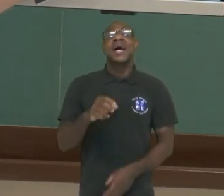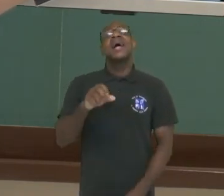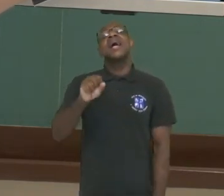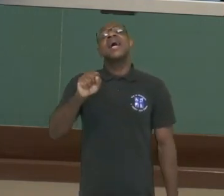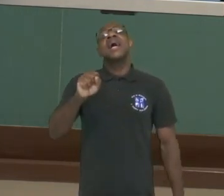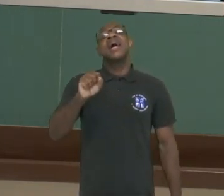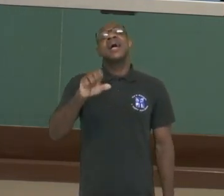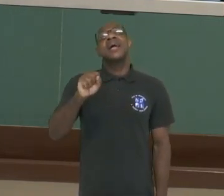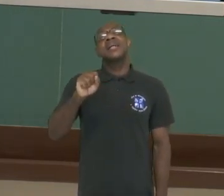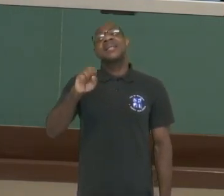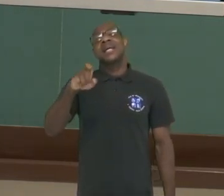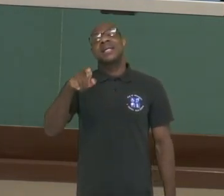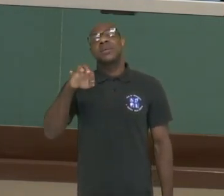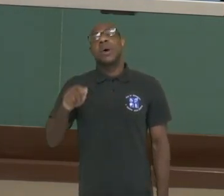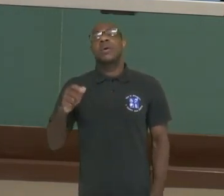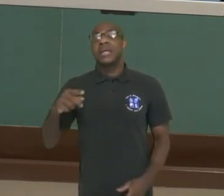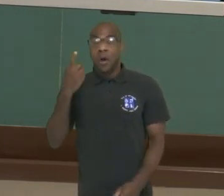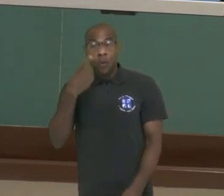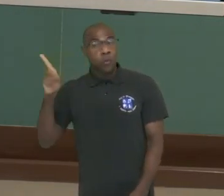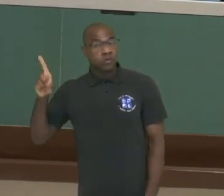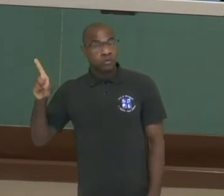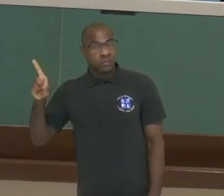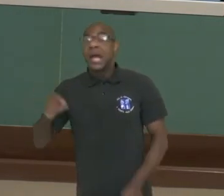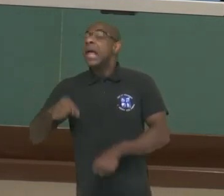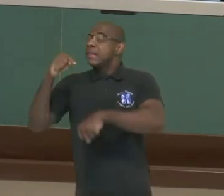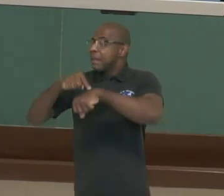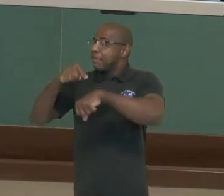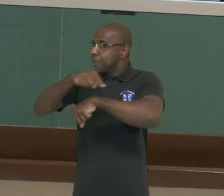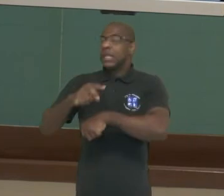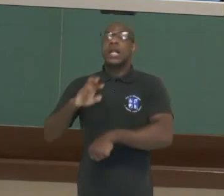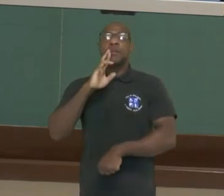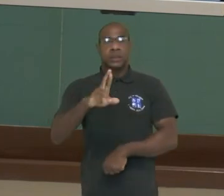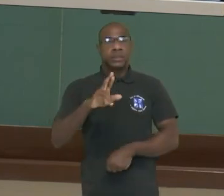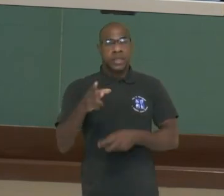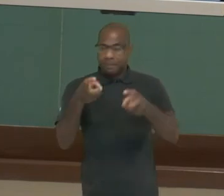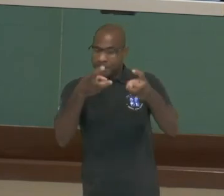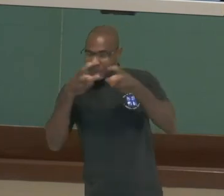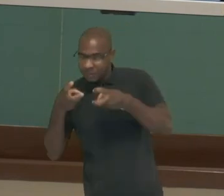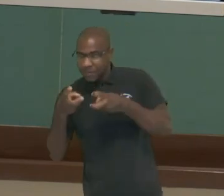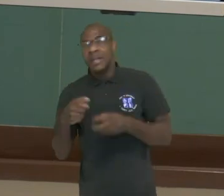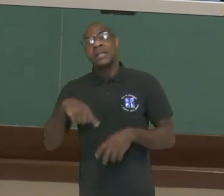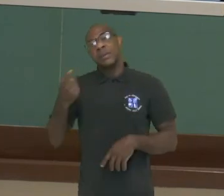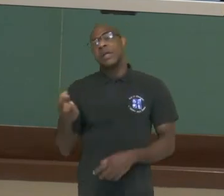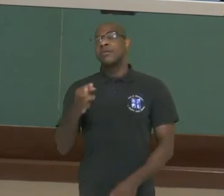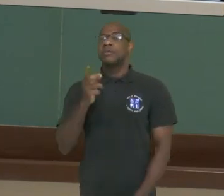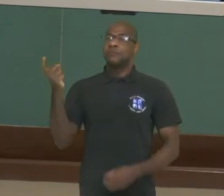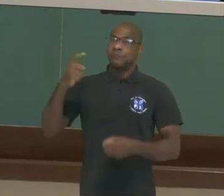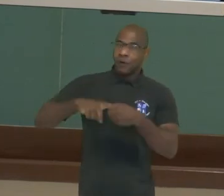sexuais, que é o último par. Um tempinho para vocês responderem. Vamos lá!